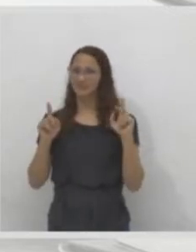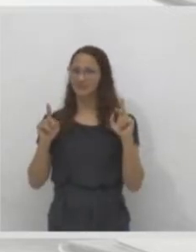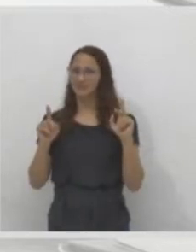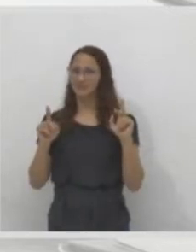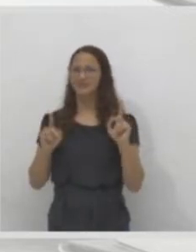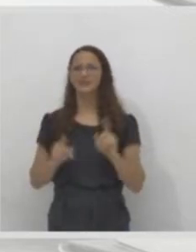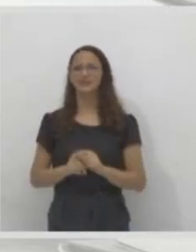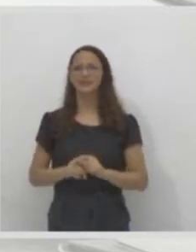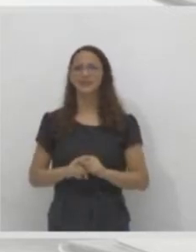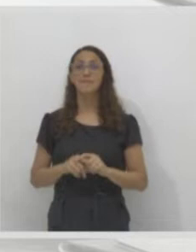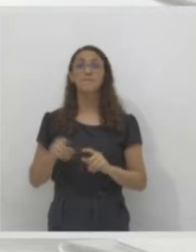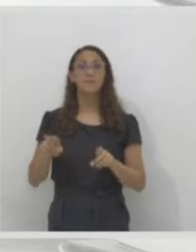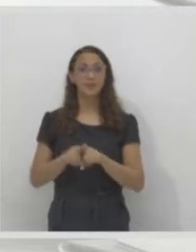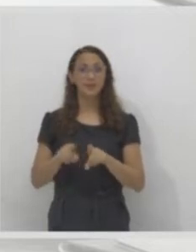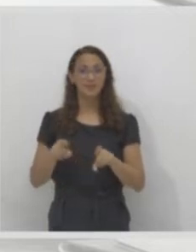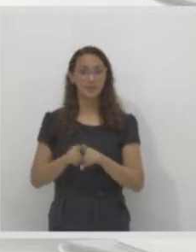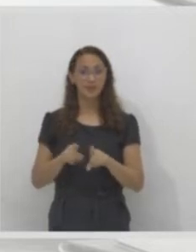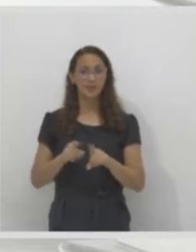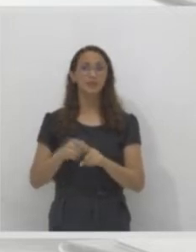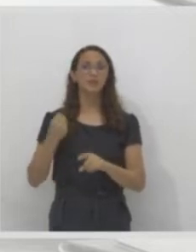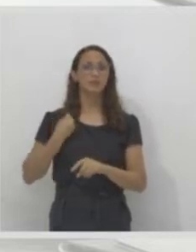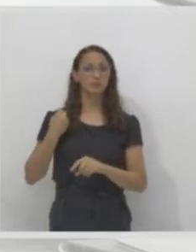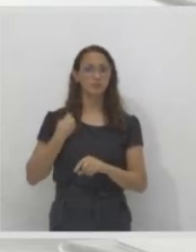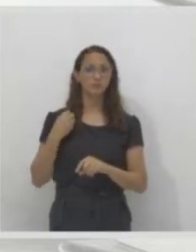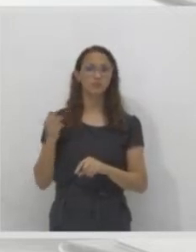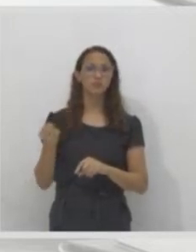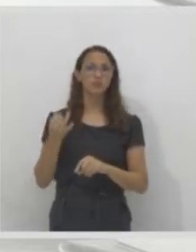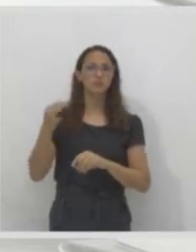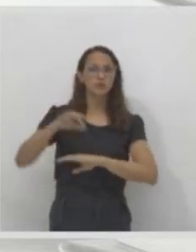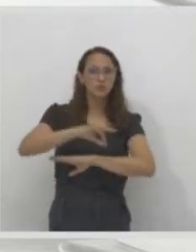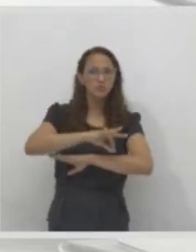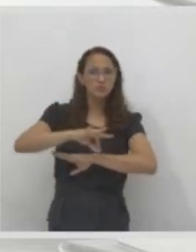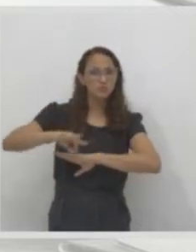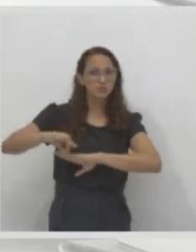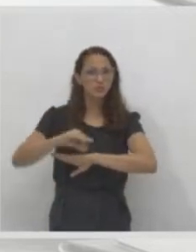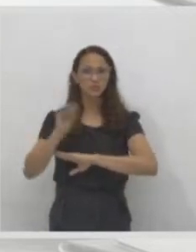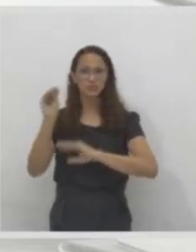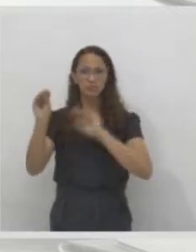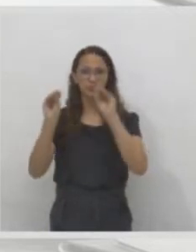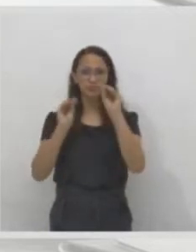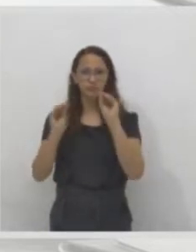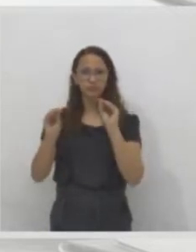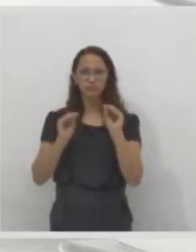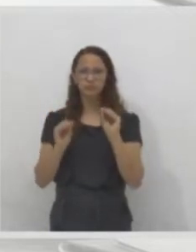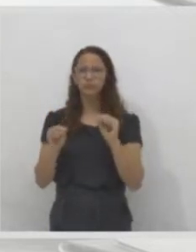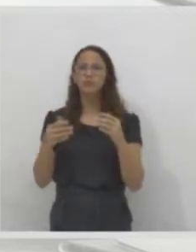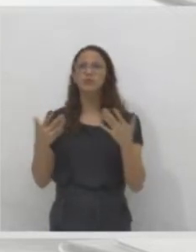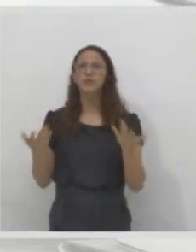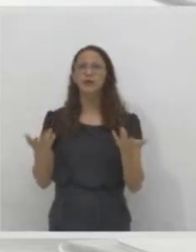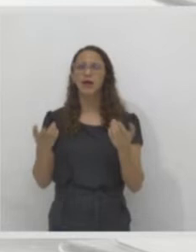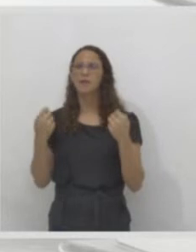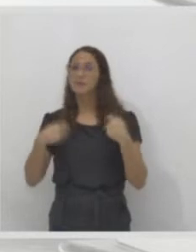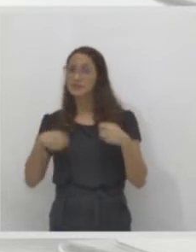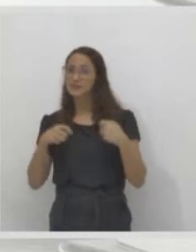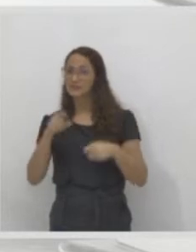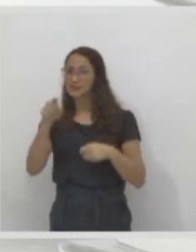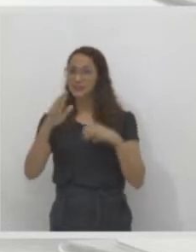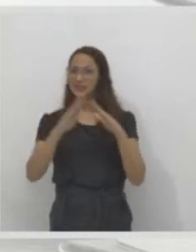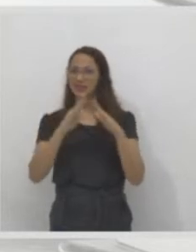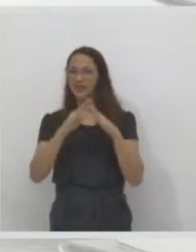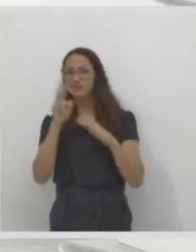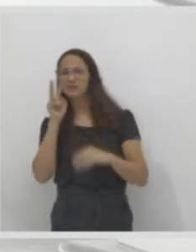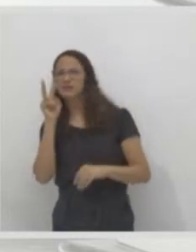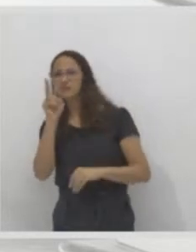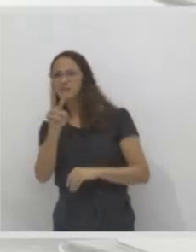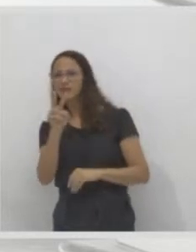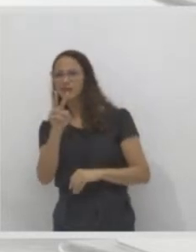as medidas, e eu peço para que você aí da sua casa identifique e classifique cada